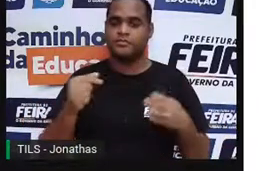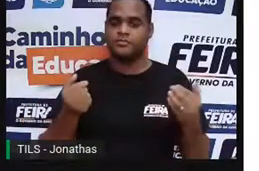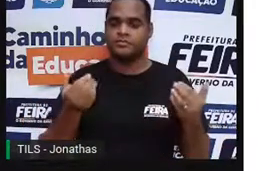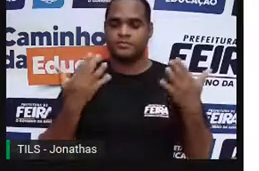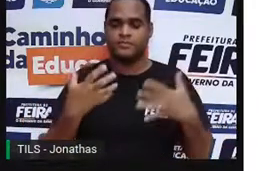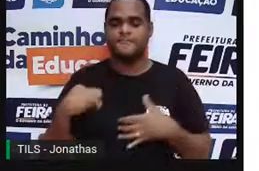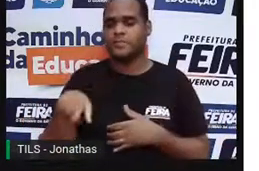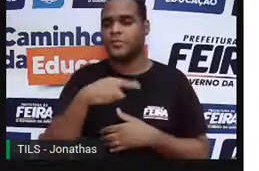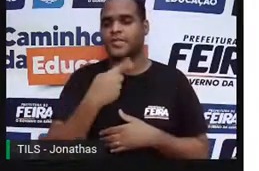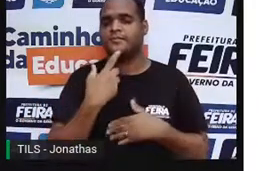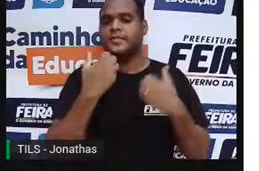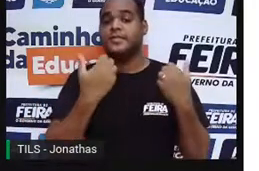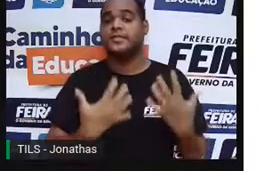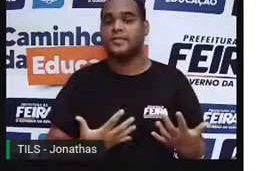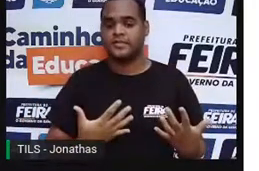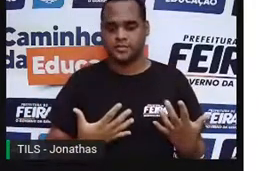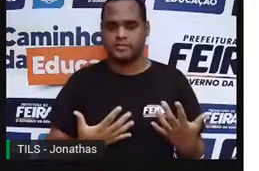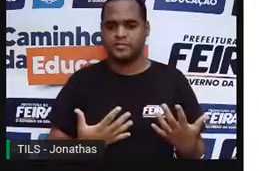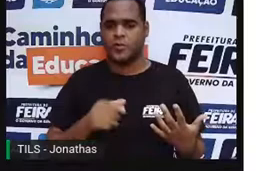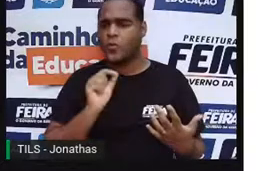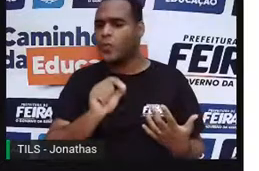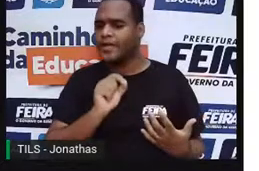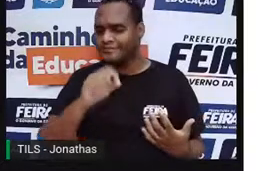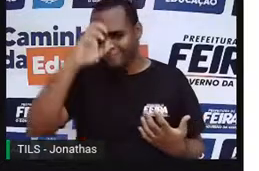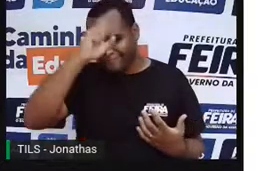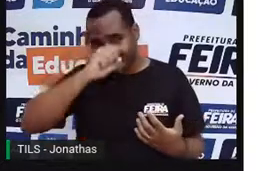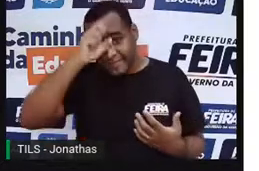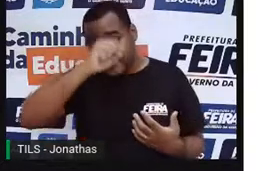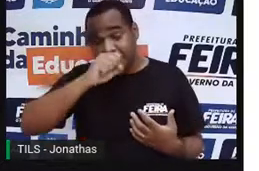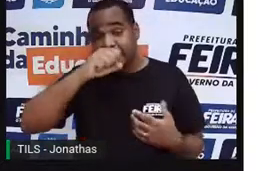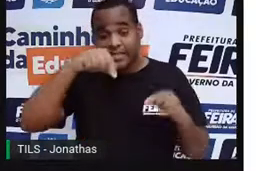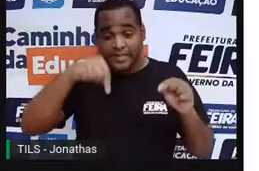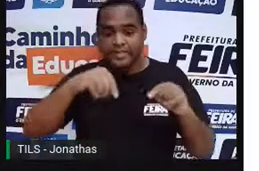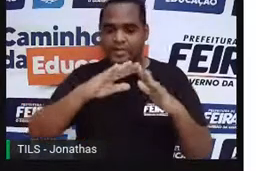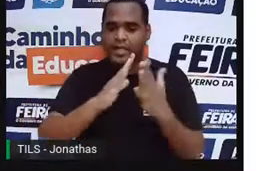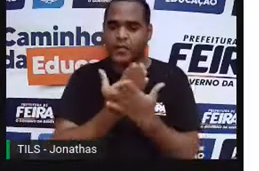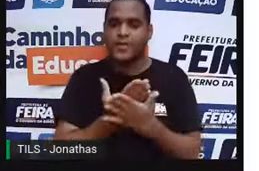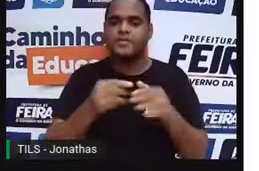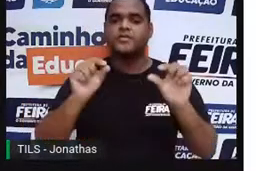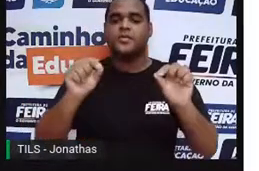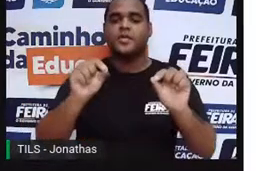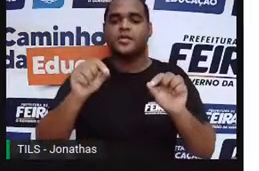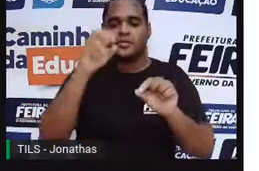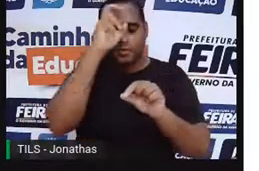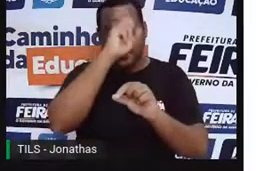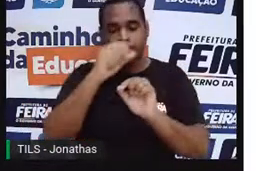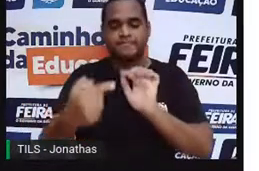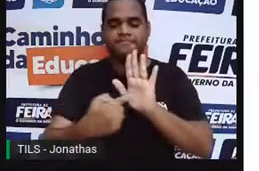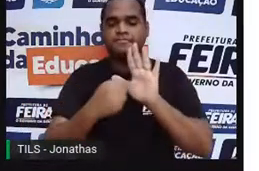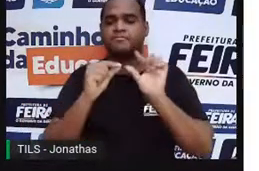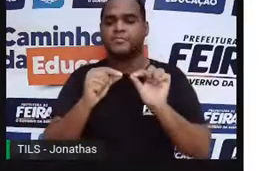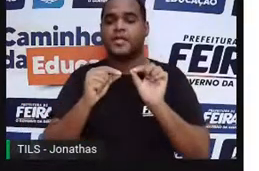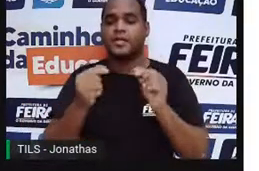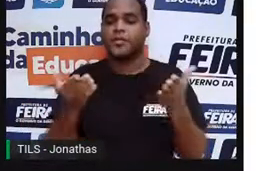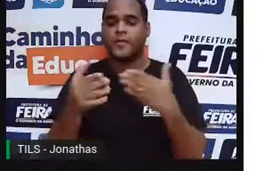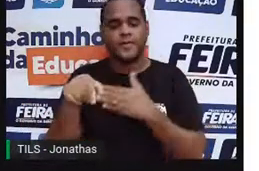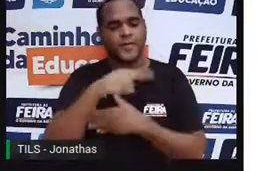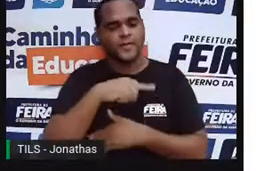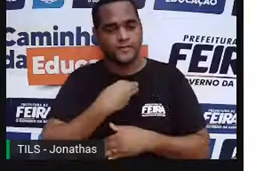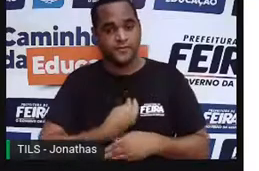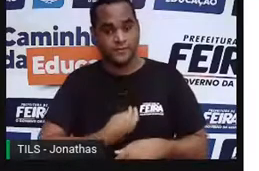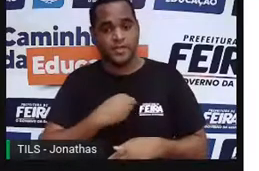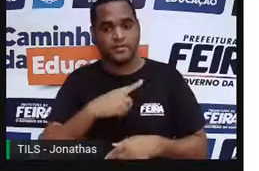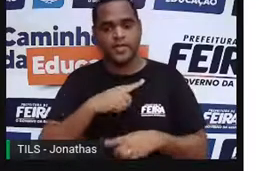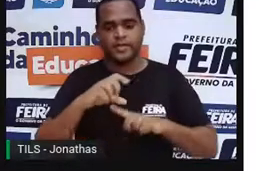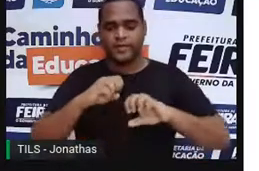vai aprender nessa aula Qual o objetivo da nossa aprendizagem tá então a gente nessa aula vai